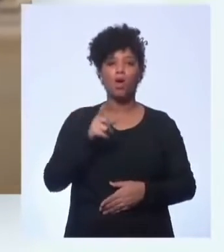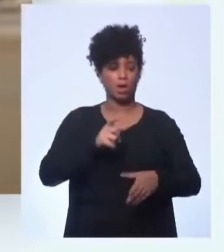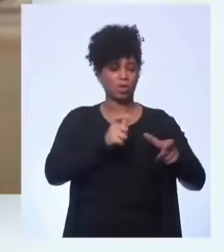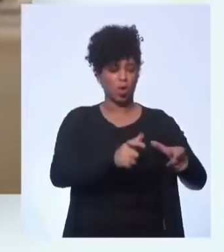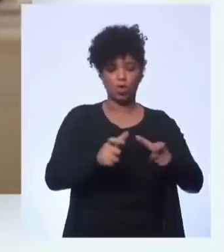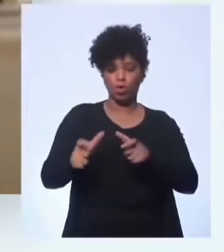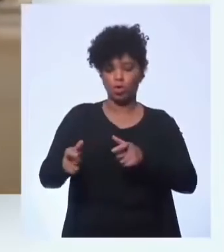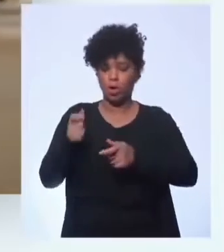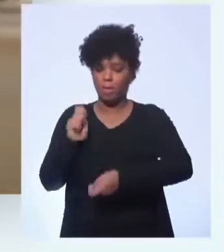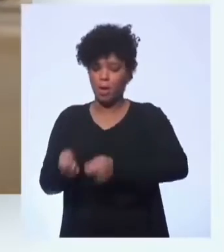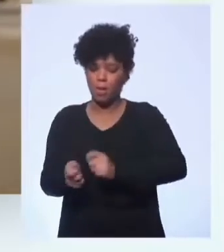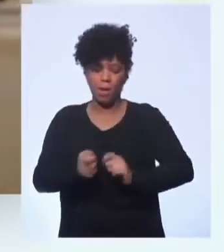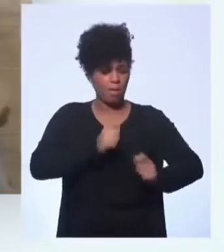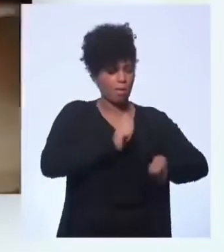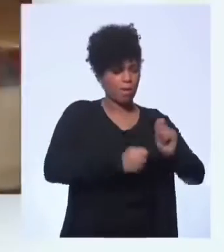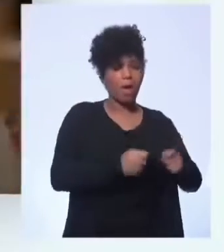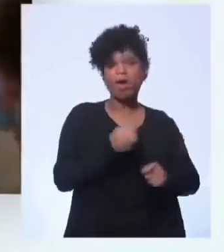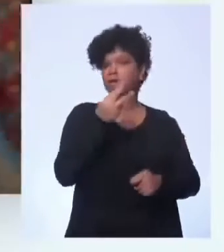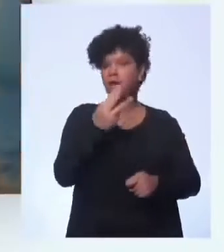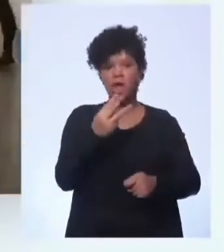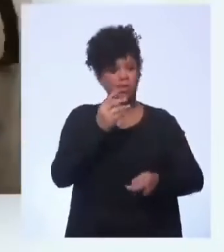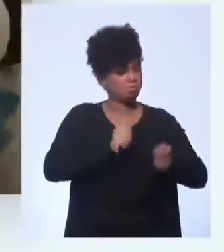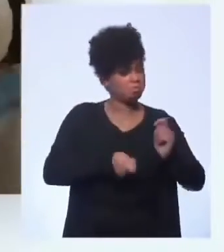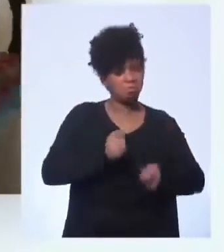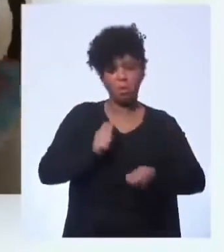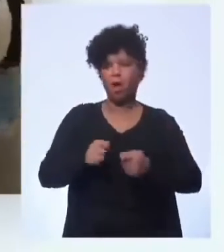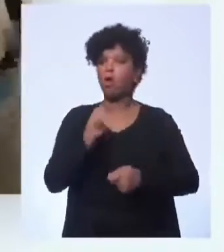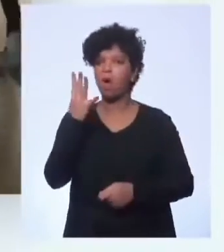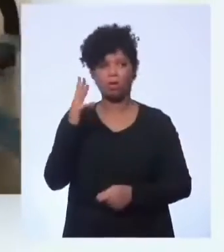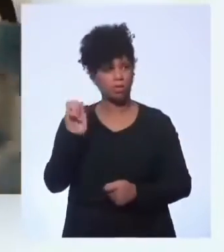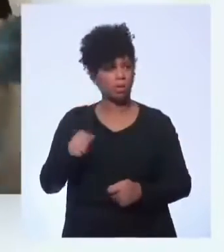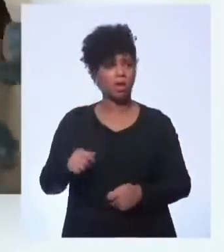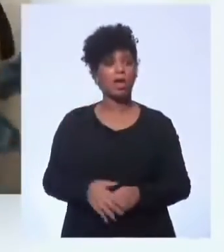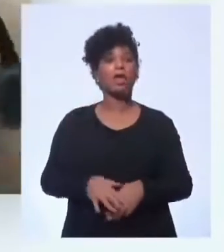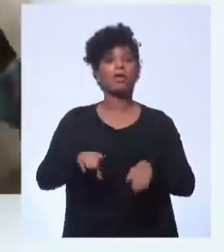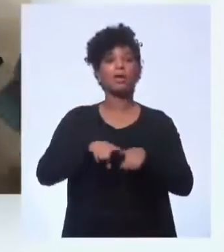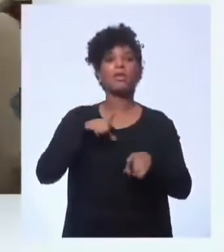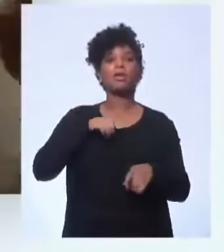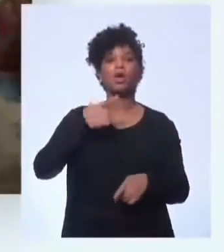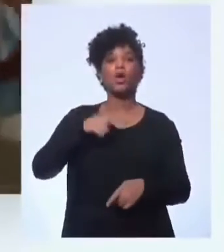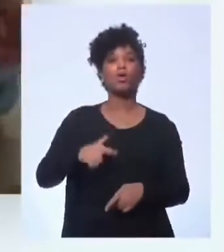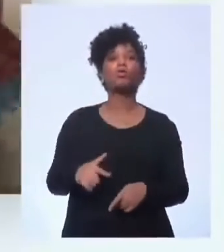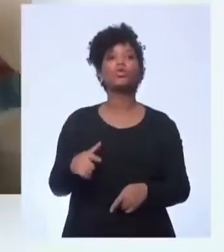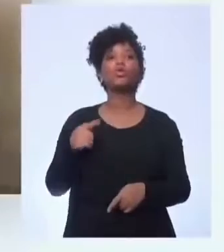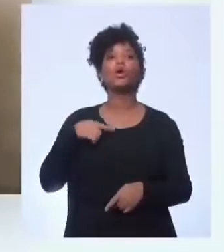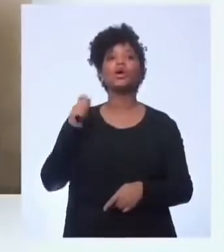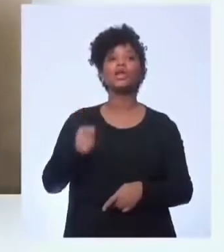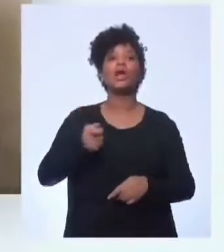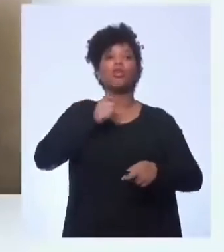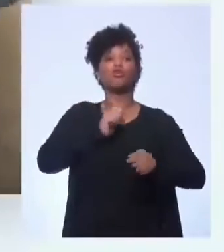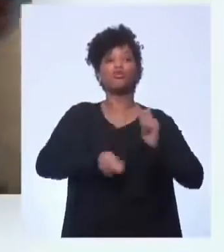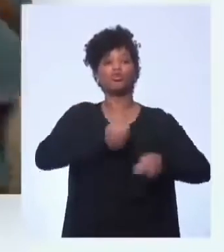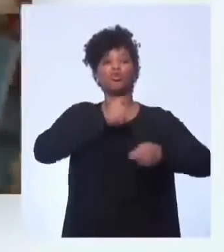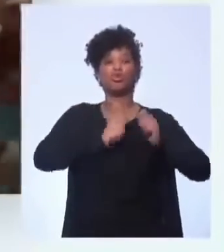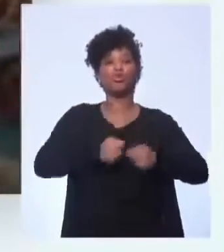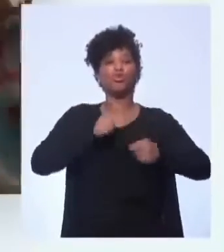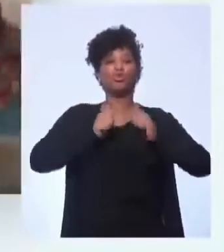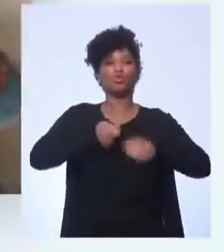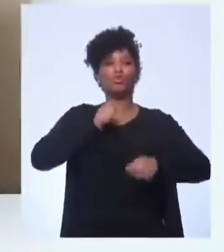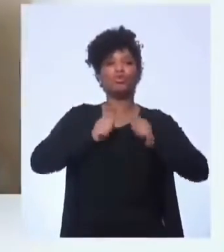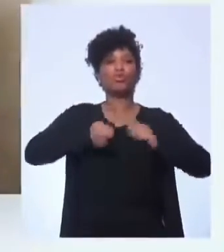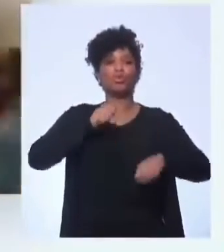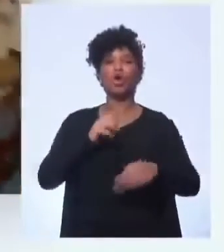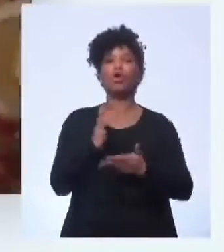2, tem grupos que usam 3, 4. Temos o uso das maracas, instrumentos de chocalho. Alguns grupos